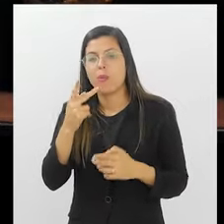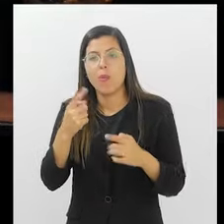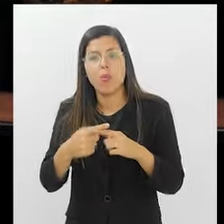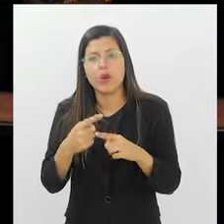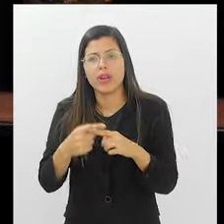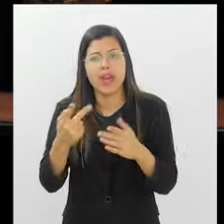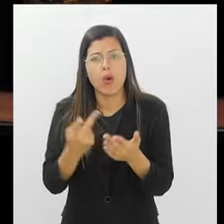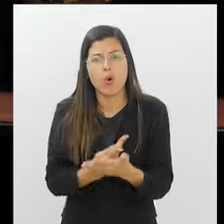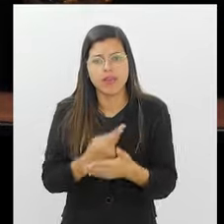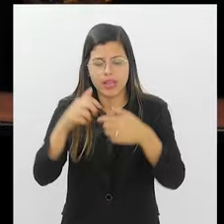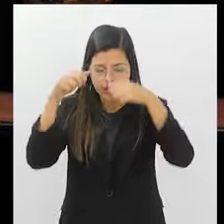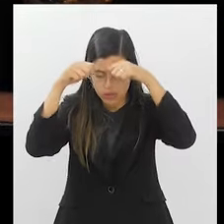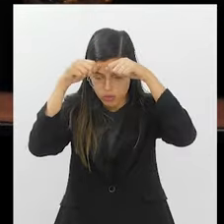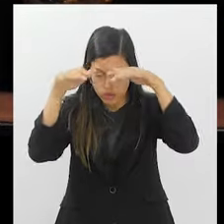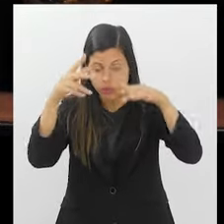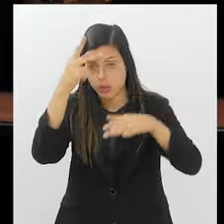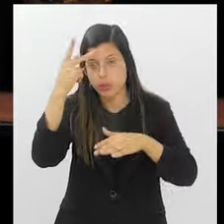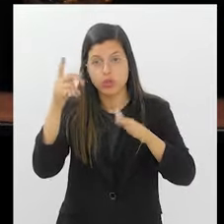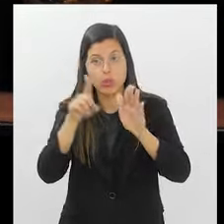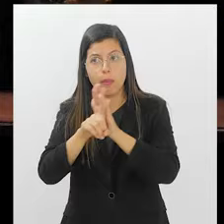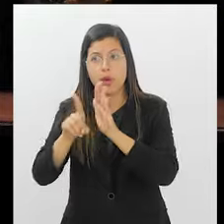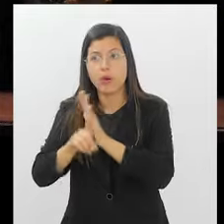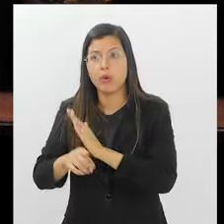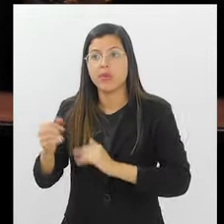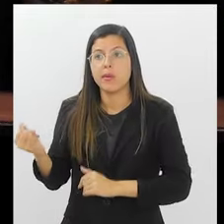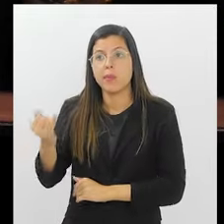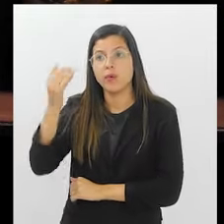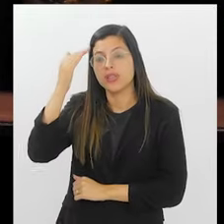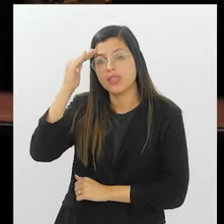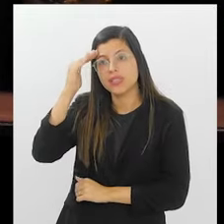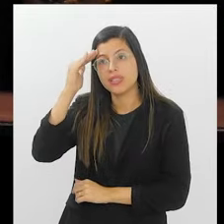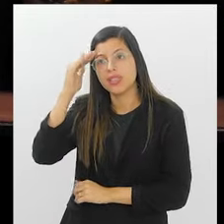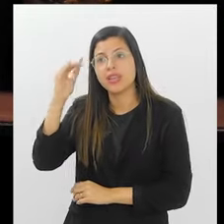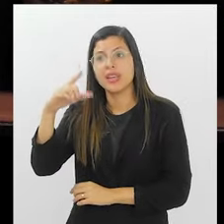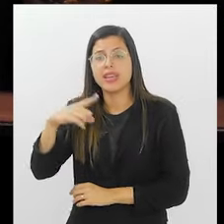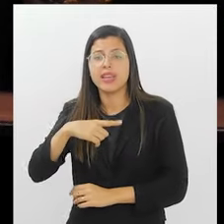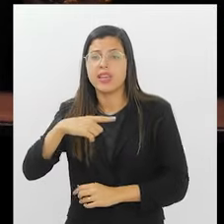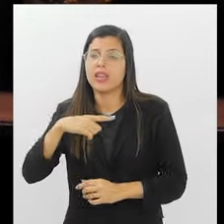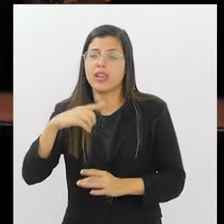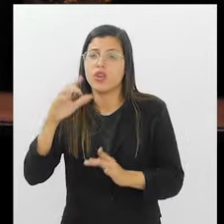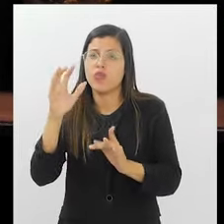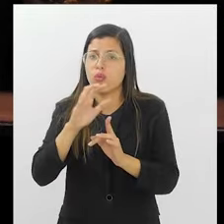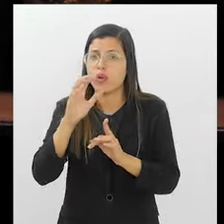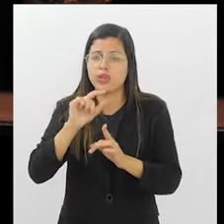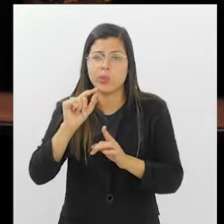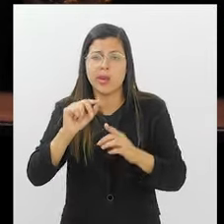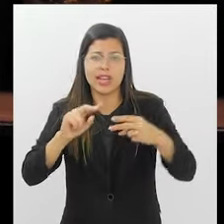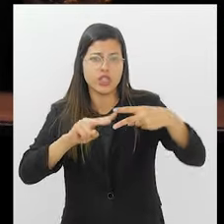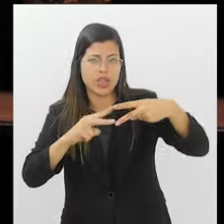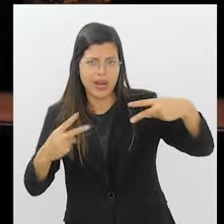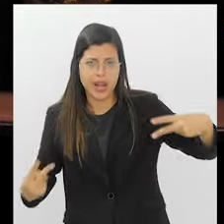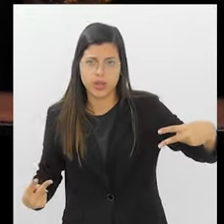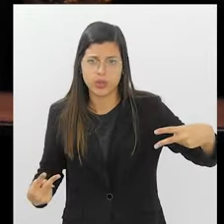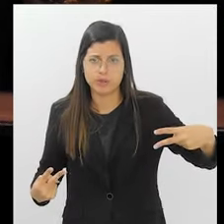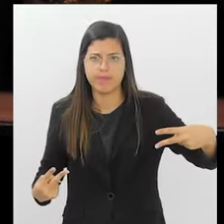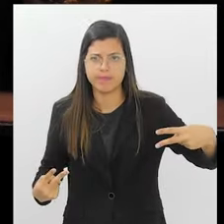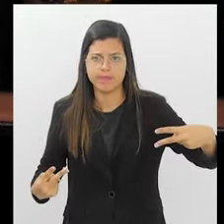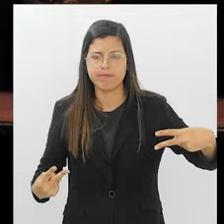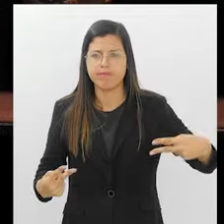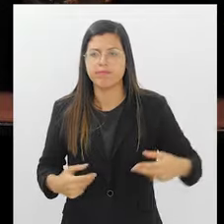perguntam, né, o que de fato causa o autismo. E é importante entendermos que tem um fator predominante genético,